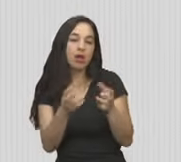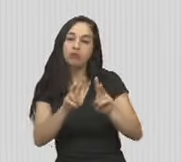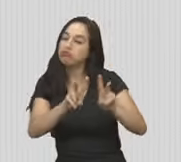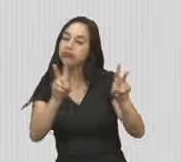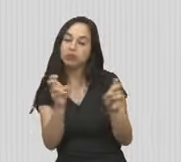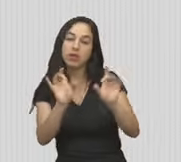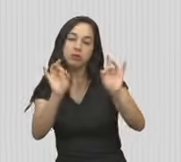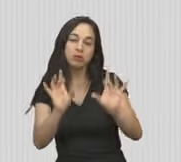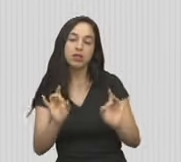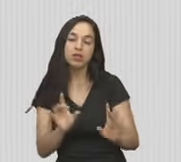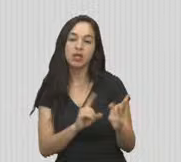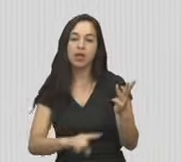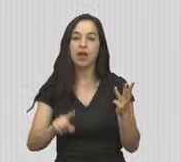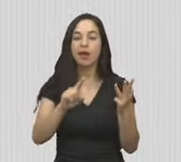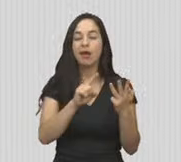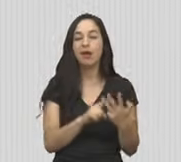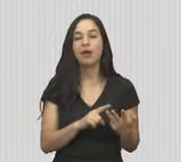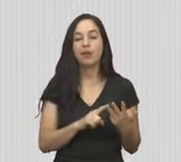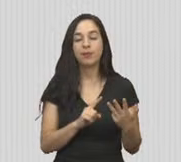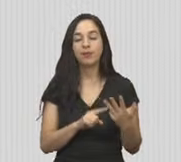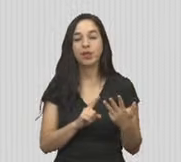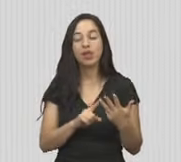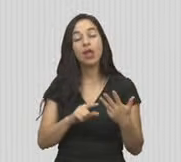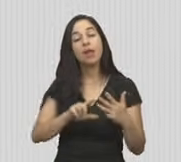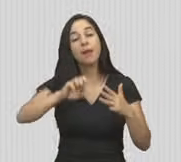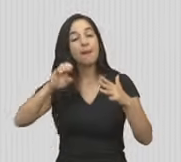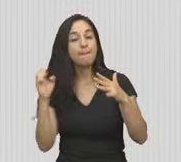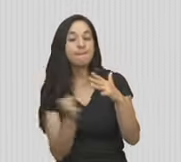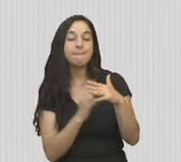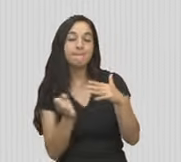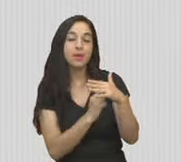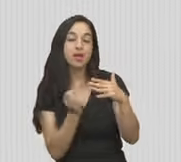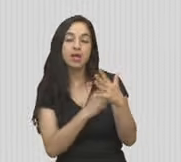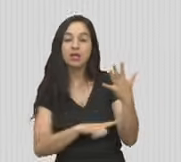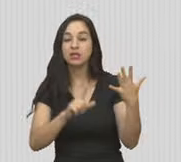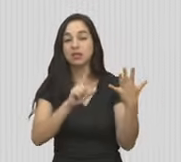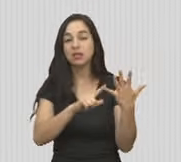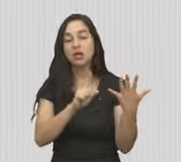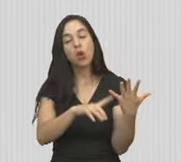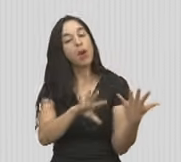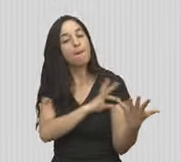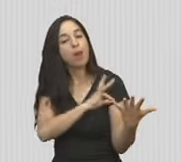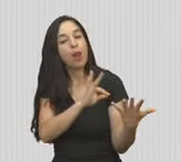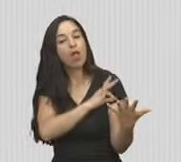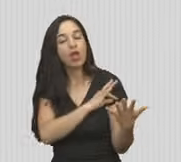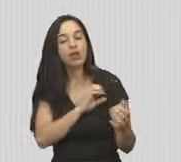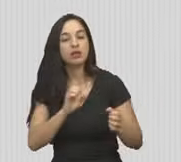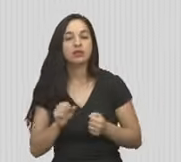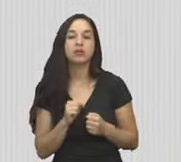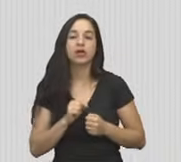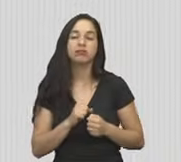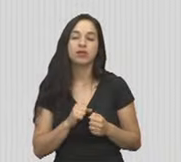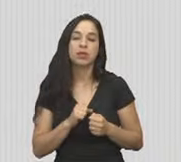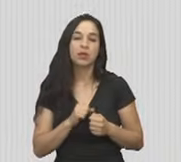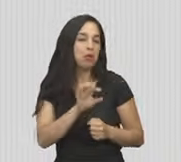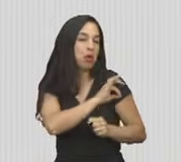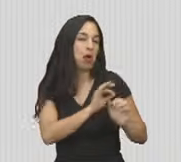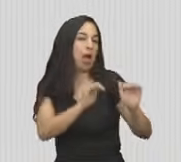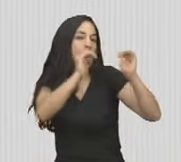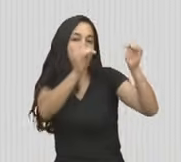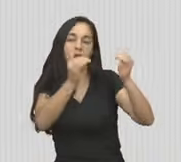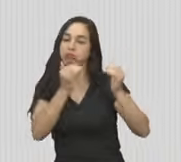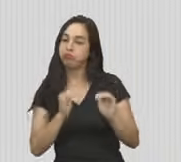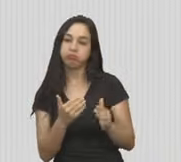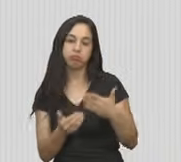específico, também com empresas e com forças policiais, tanto de elite quanto não de elite,